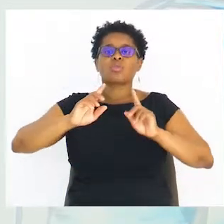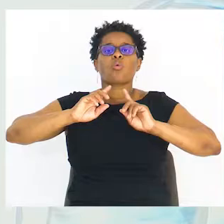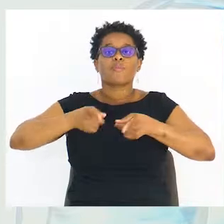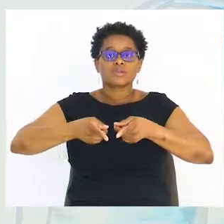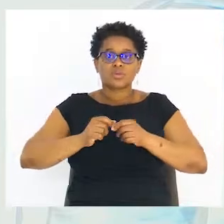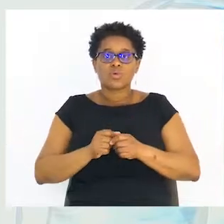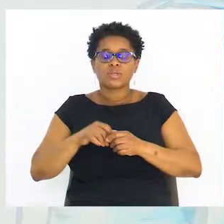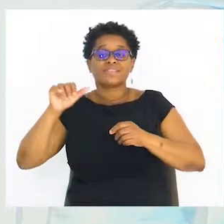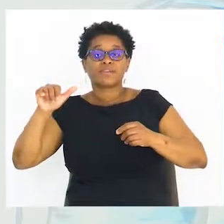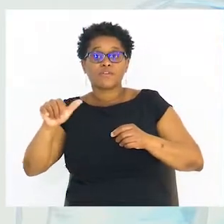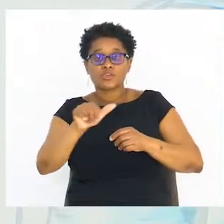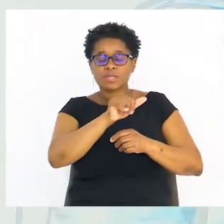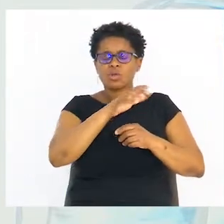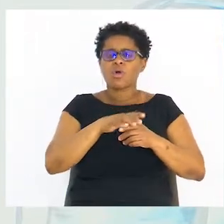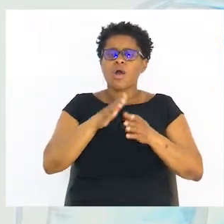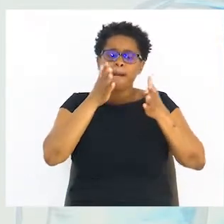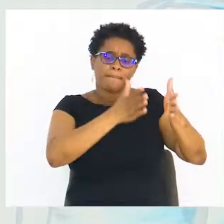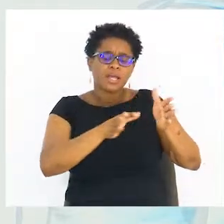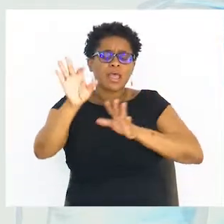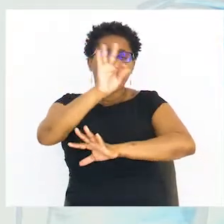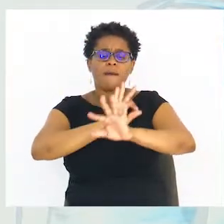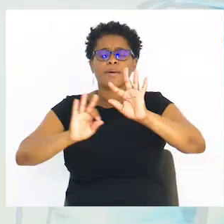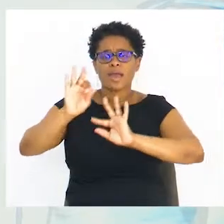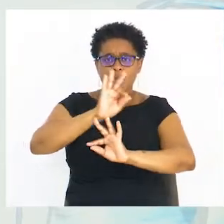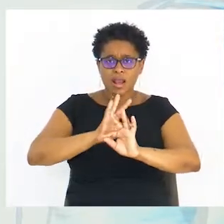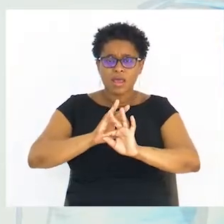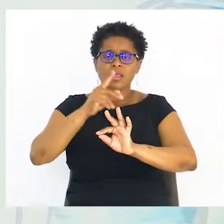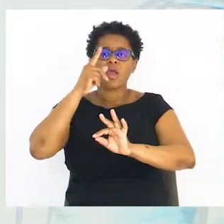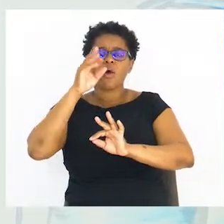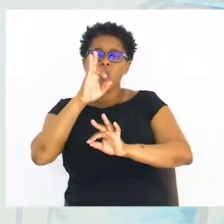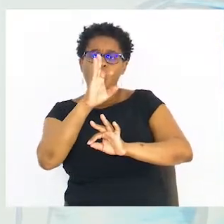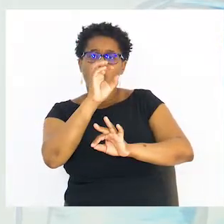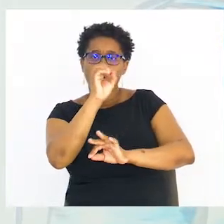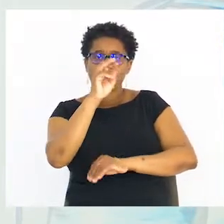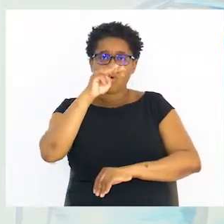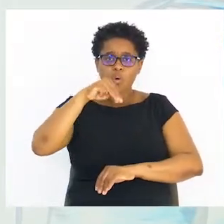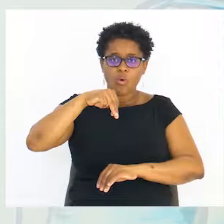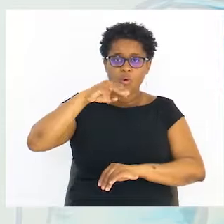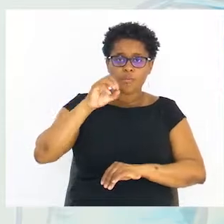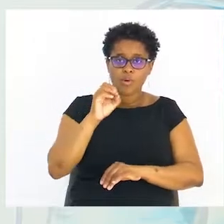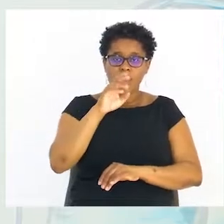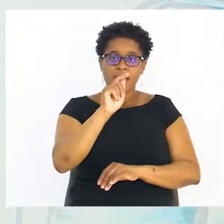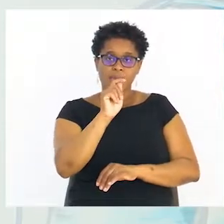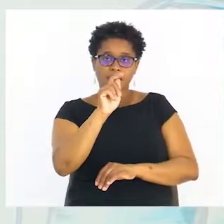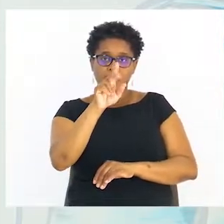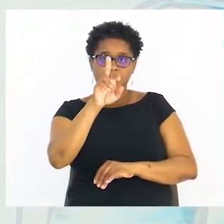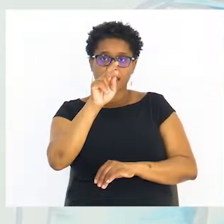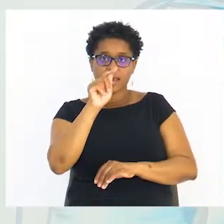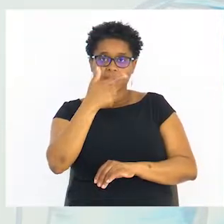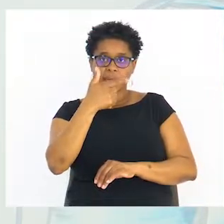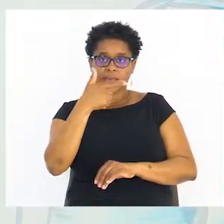E começou então a expansão com a parte amarela, que é de Homo eretos. Então,